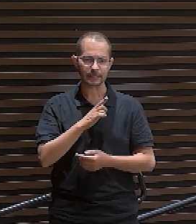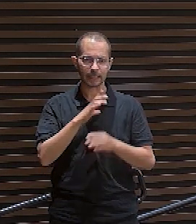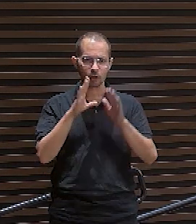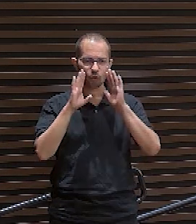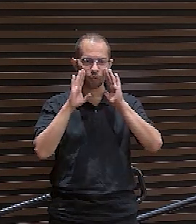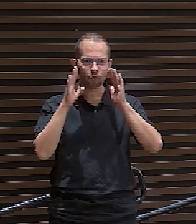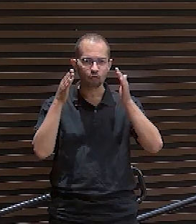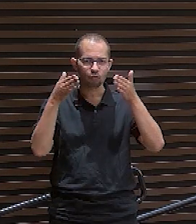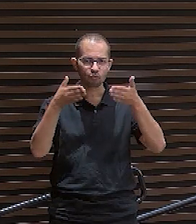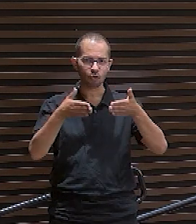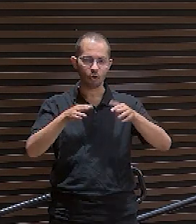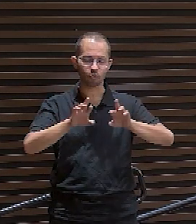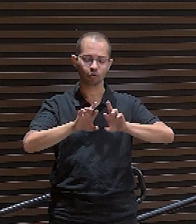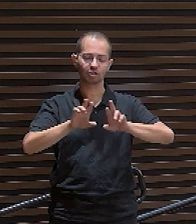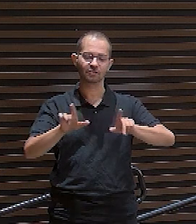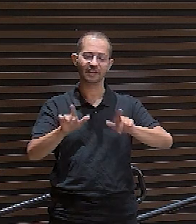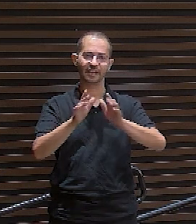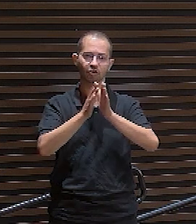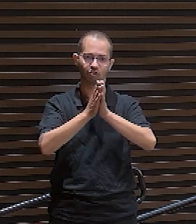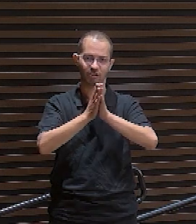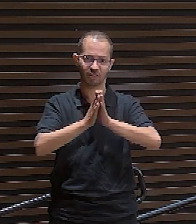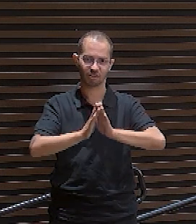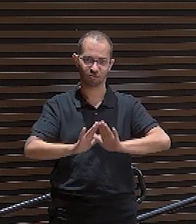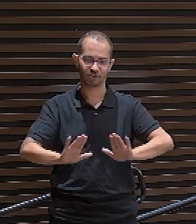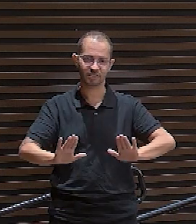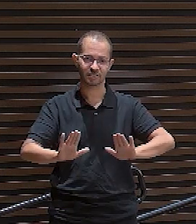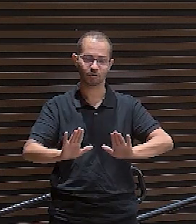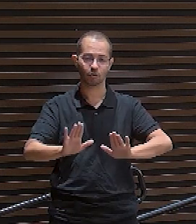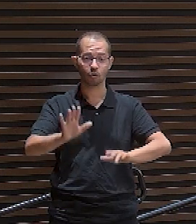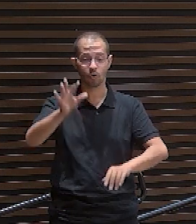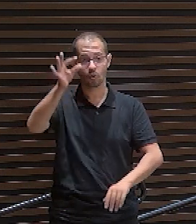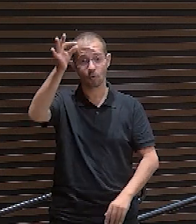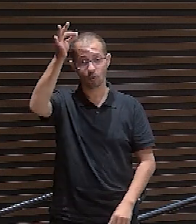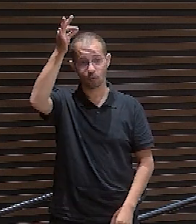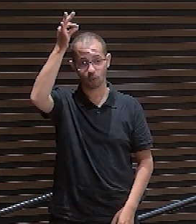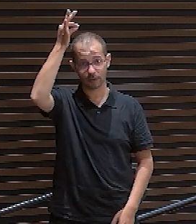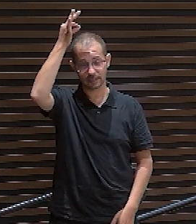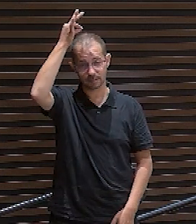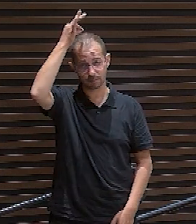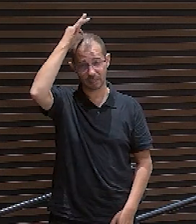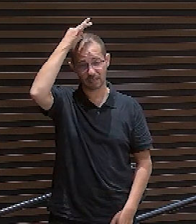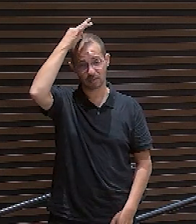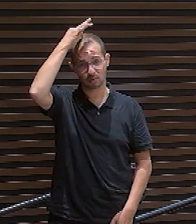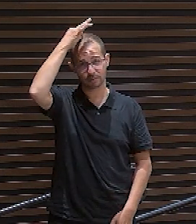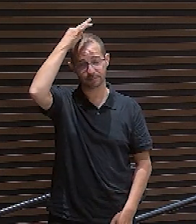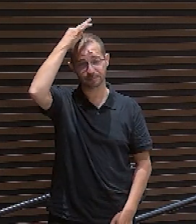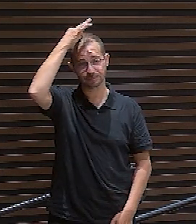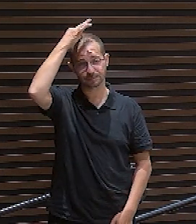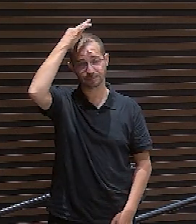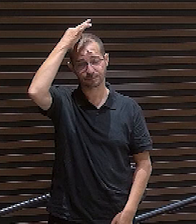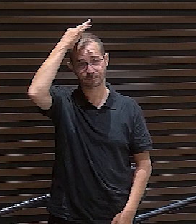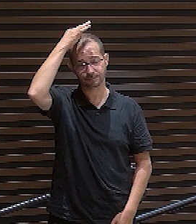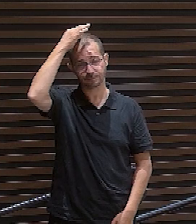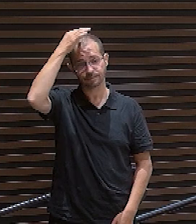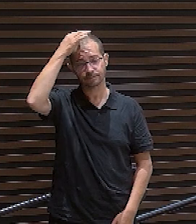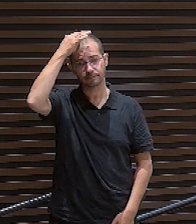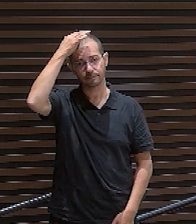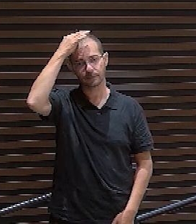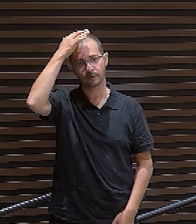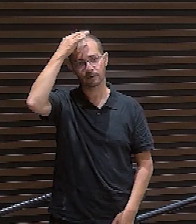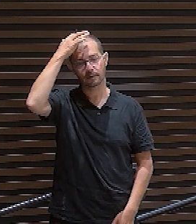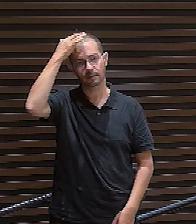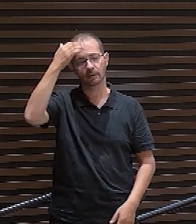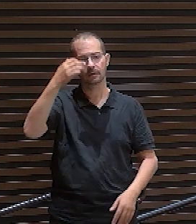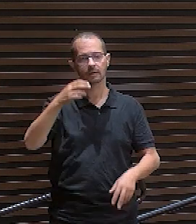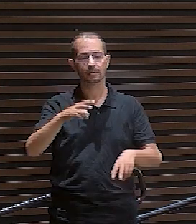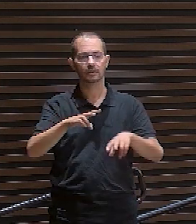diferente na adoração. O espírito. Por isso, Owen foi